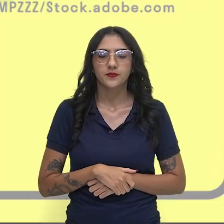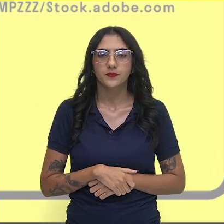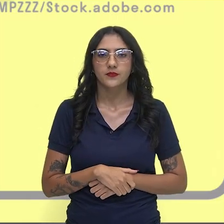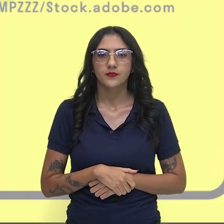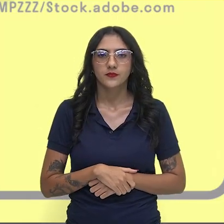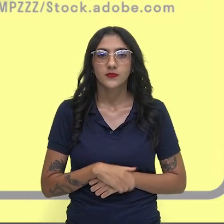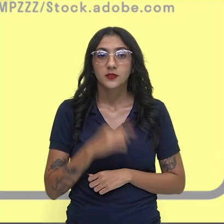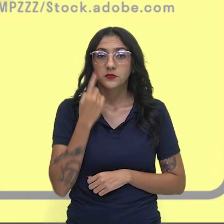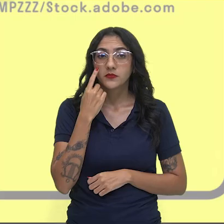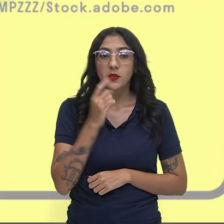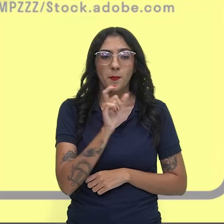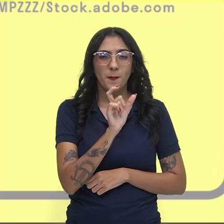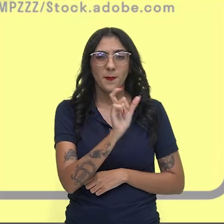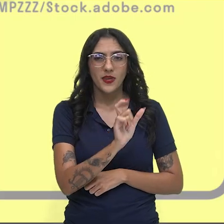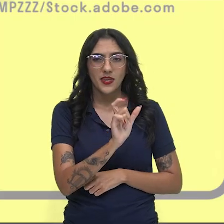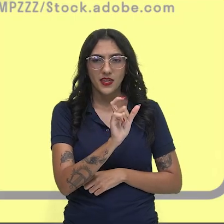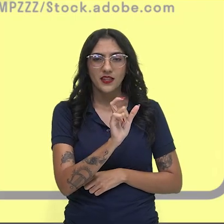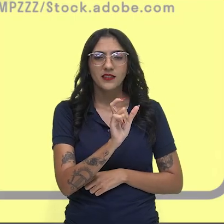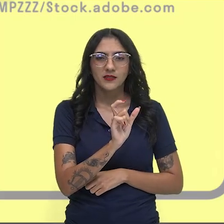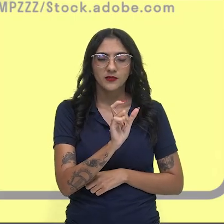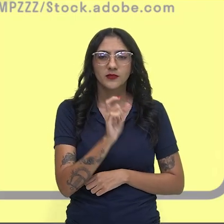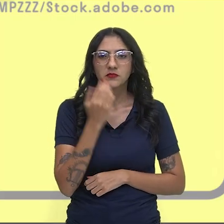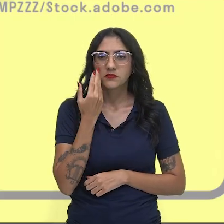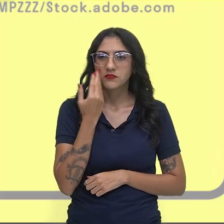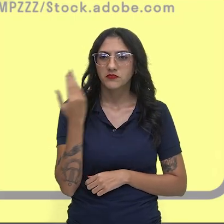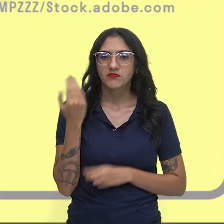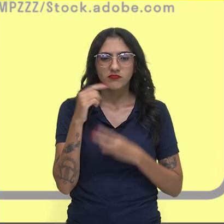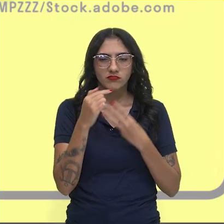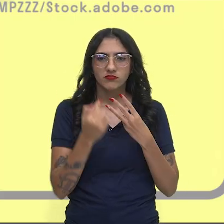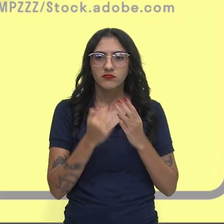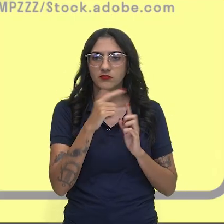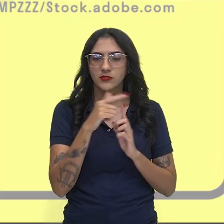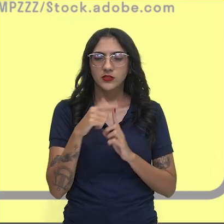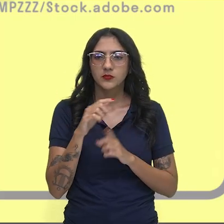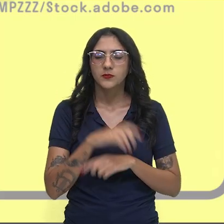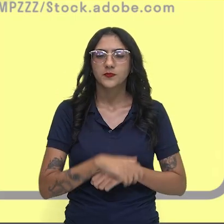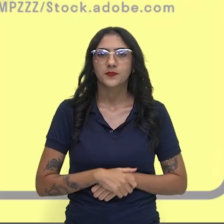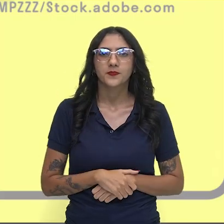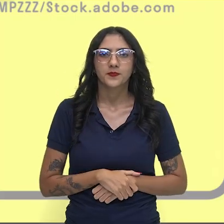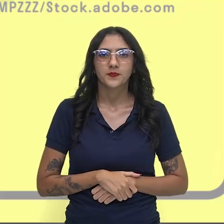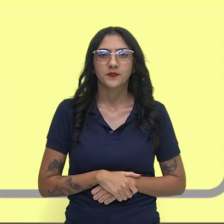a pilha, que é o gerador, e a tomada de rede elétrica.